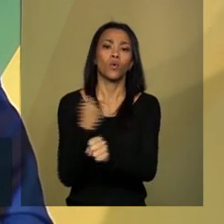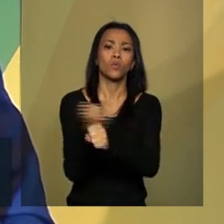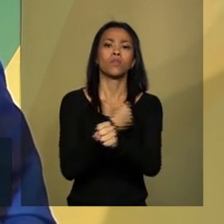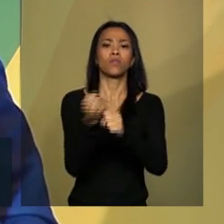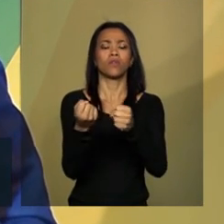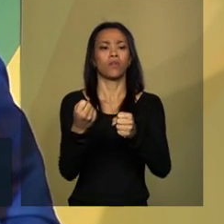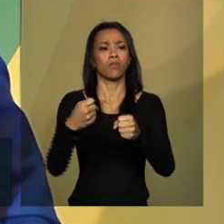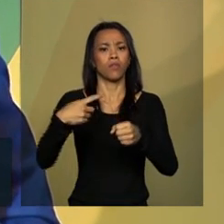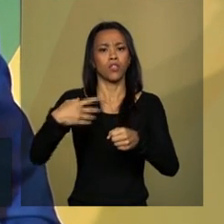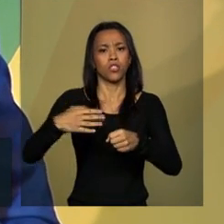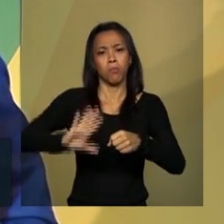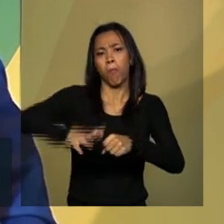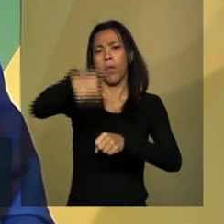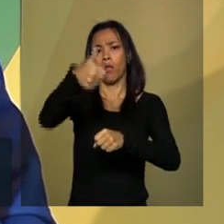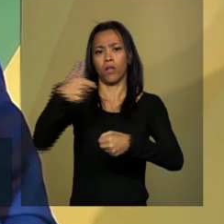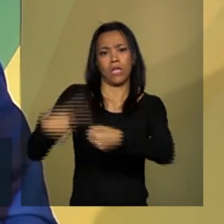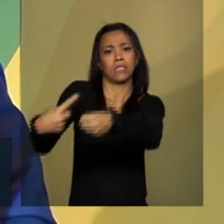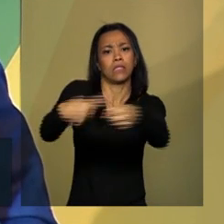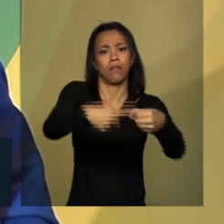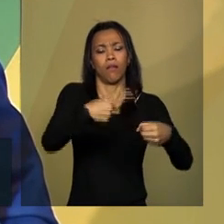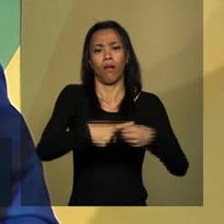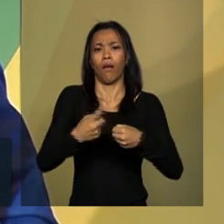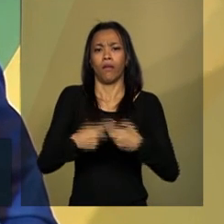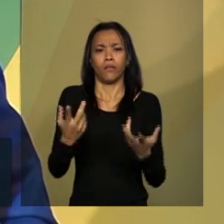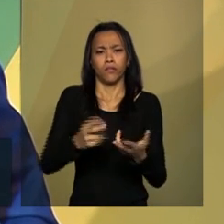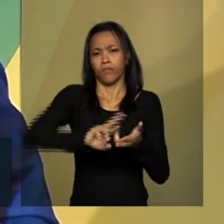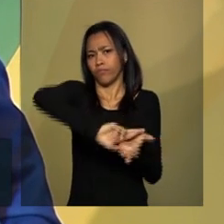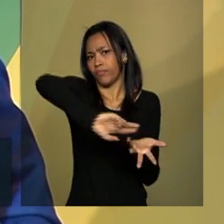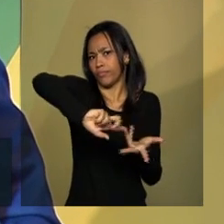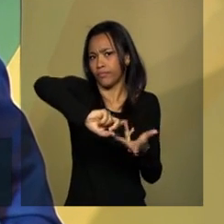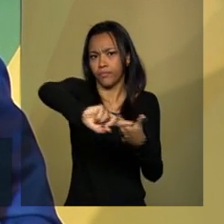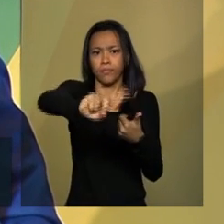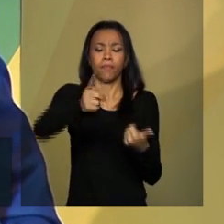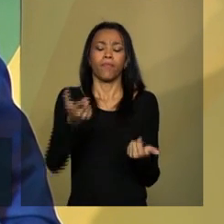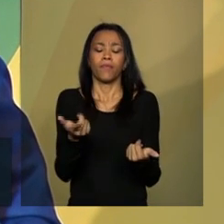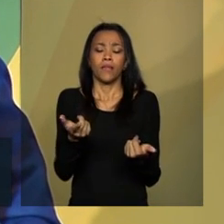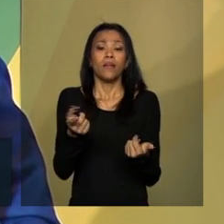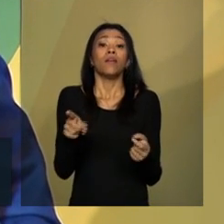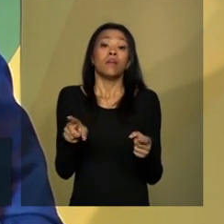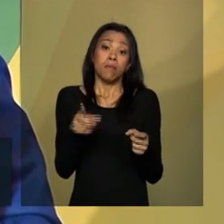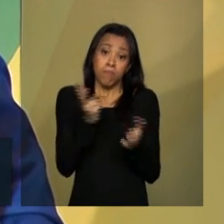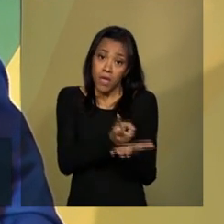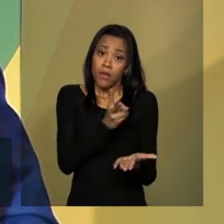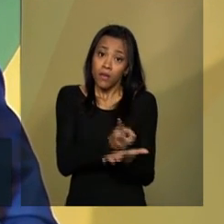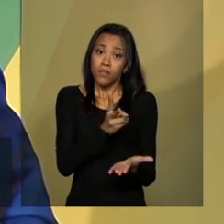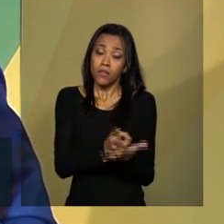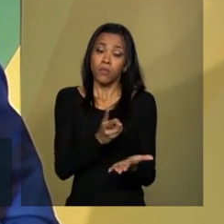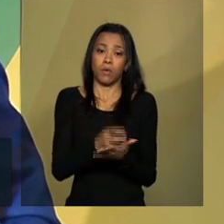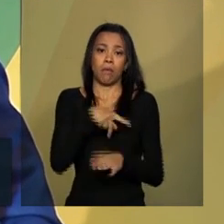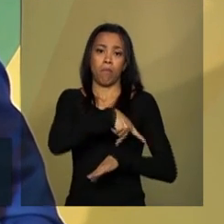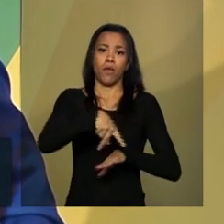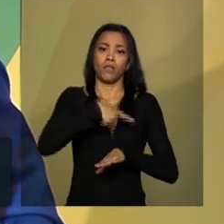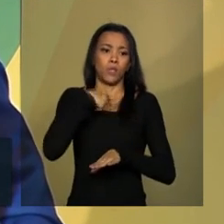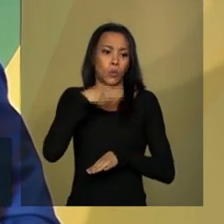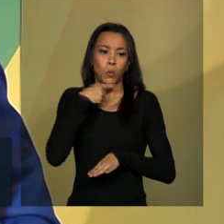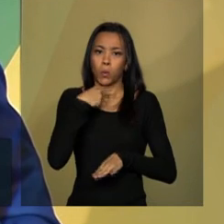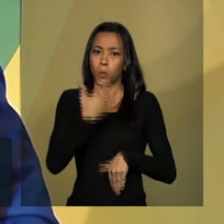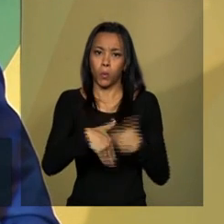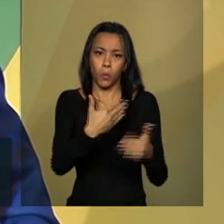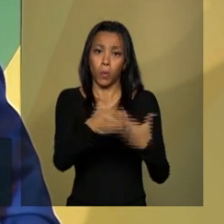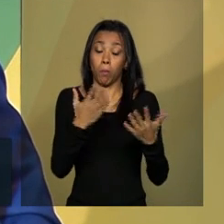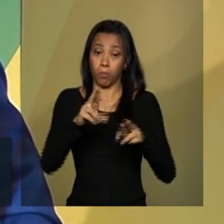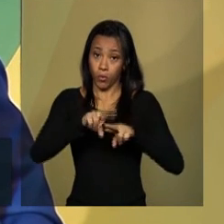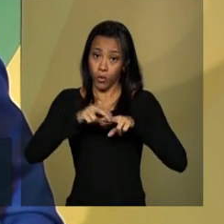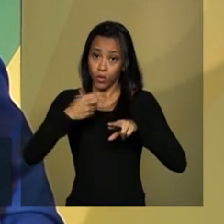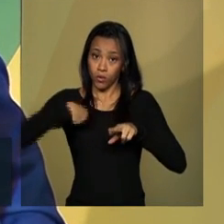investimento do Brasil é baixa demais comparado com o que vemos, mesmo em países não desenvolvidos. É por isso que estamos nos